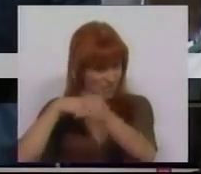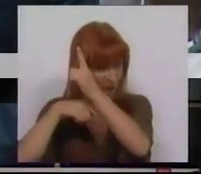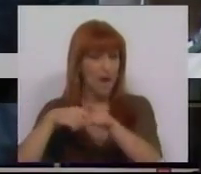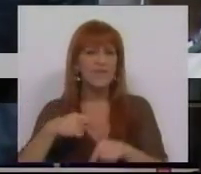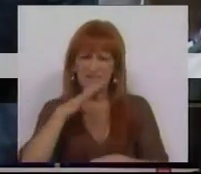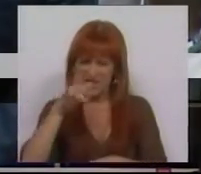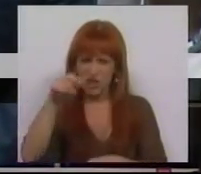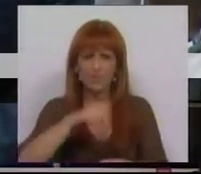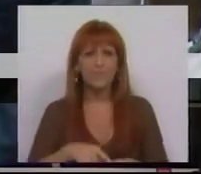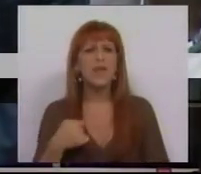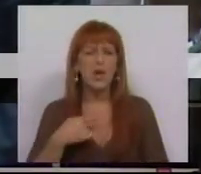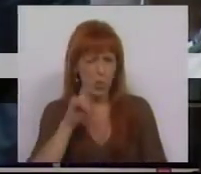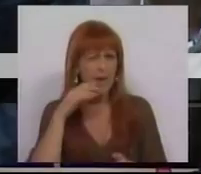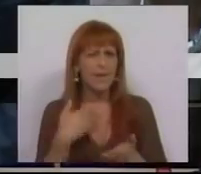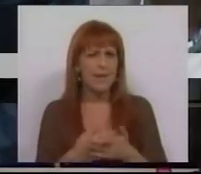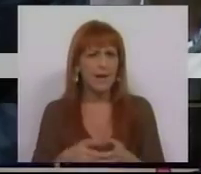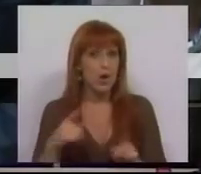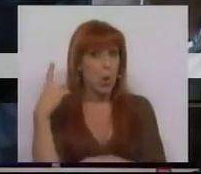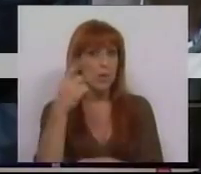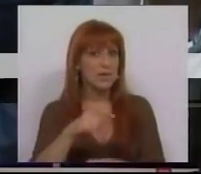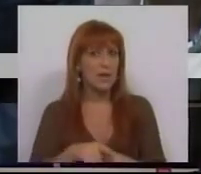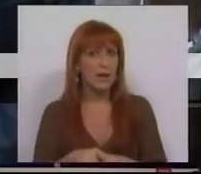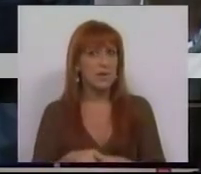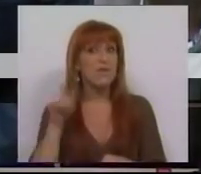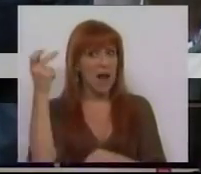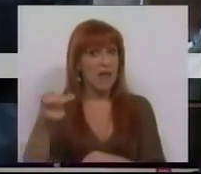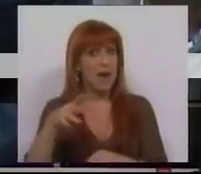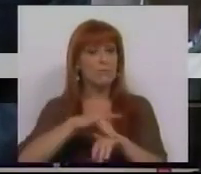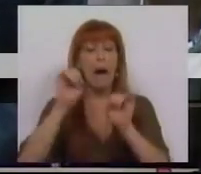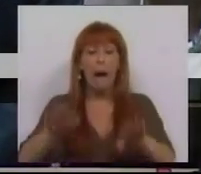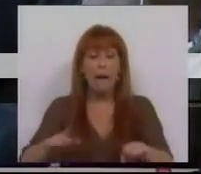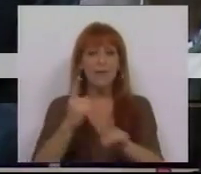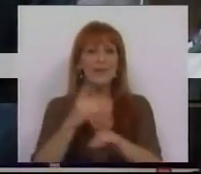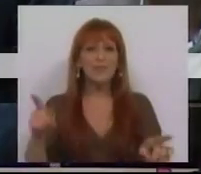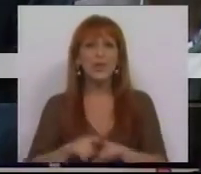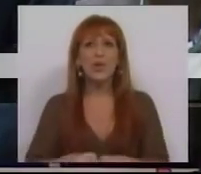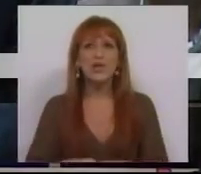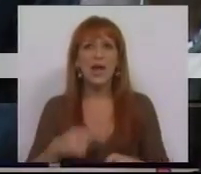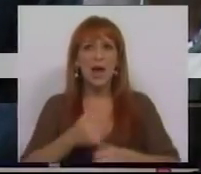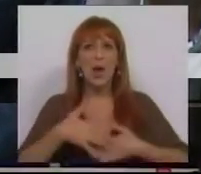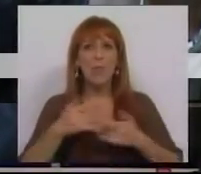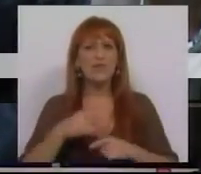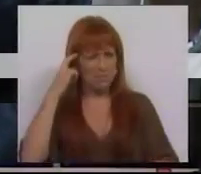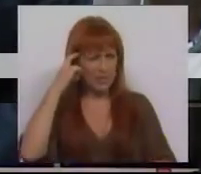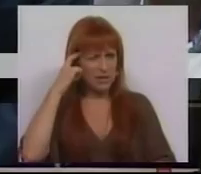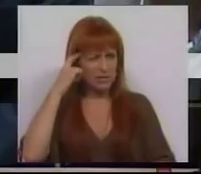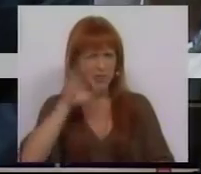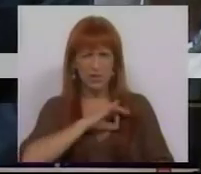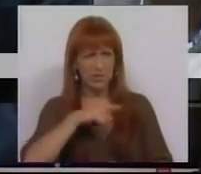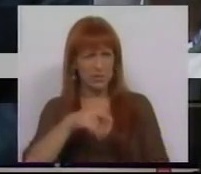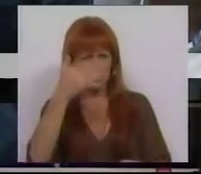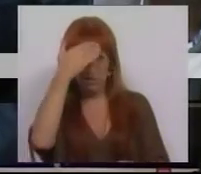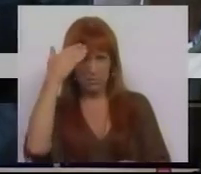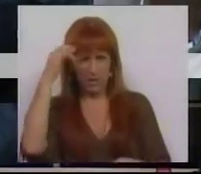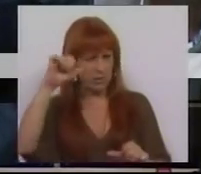João dizer isto, eu garanto-lhe que não sai de lá, vai ficar lá internado, porque os profissionais pensarão que o seu estado de